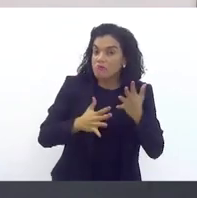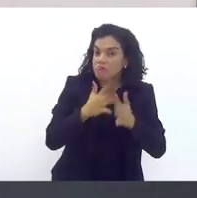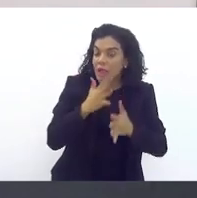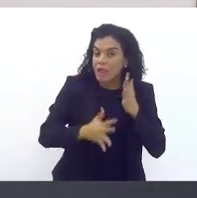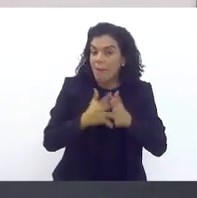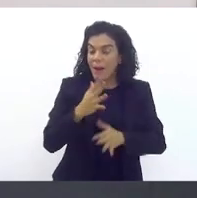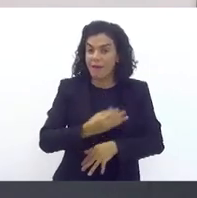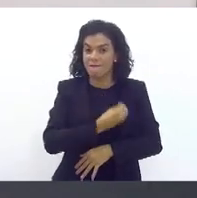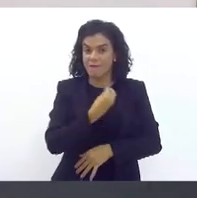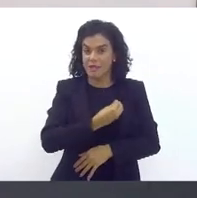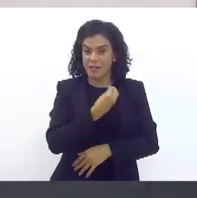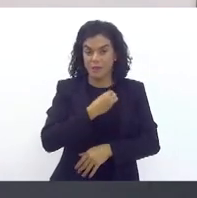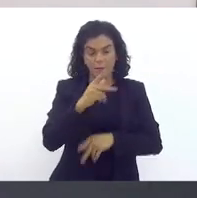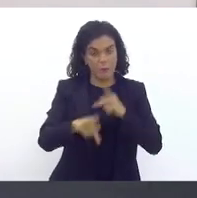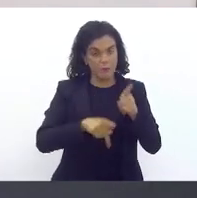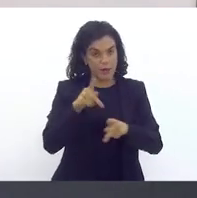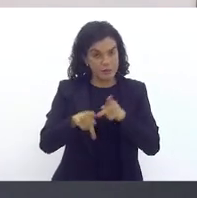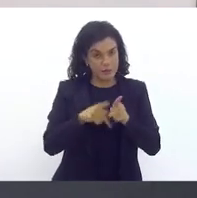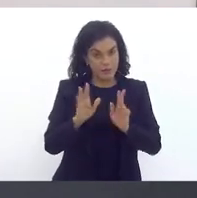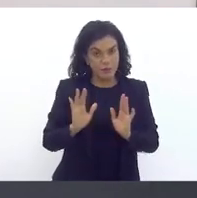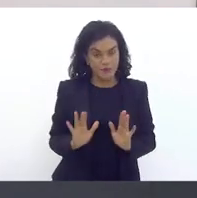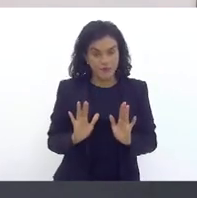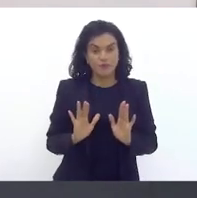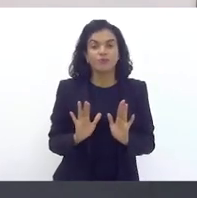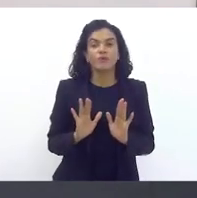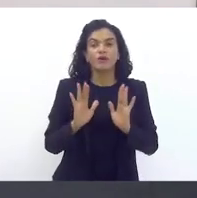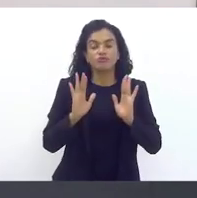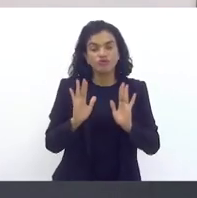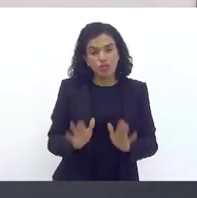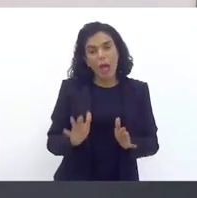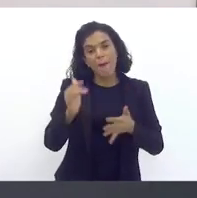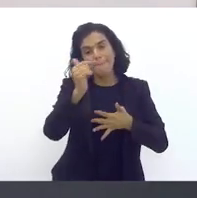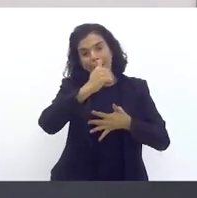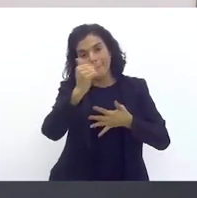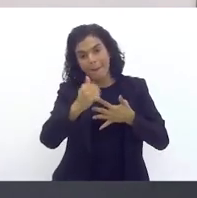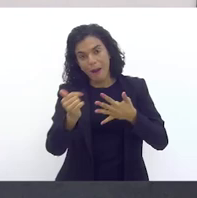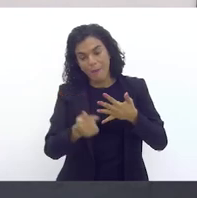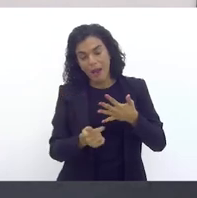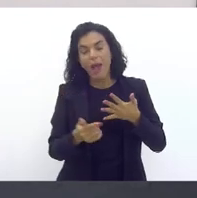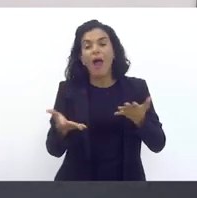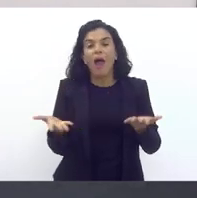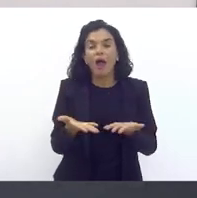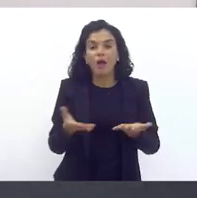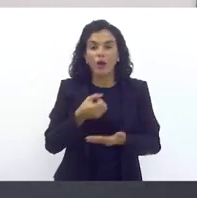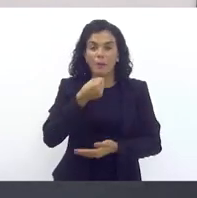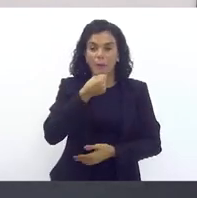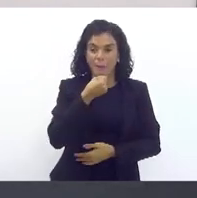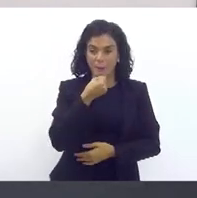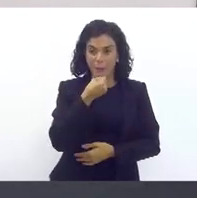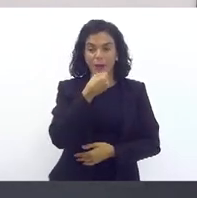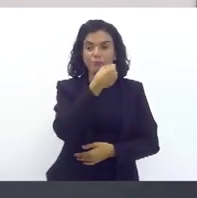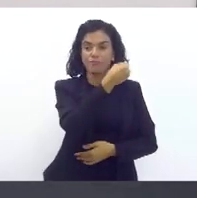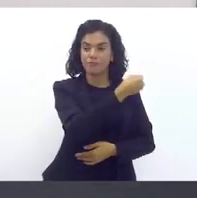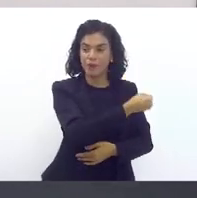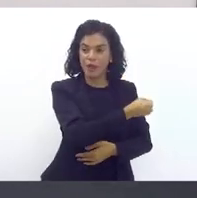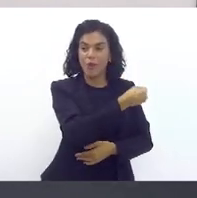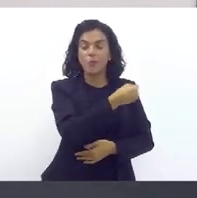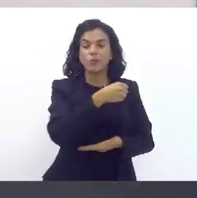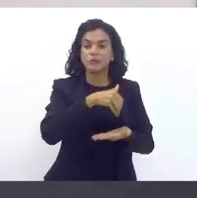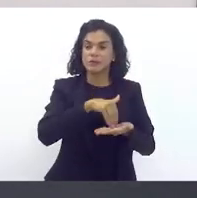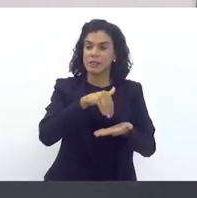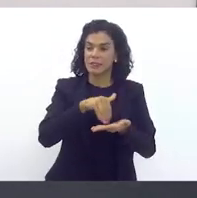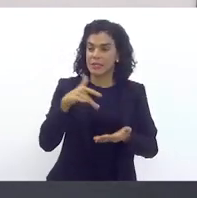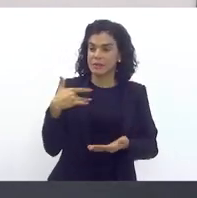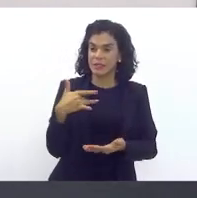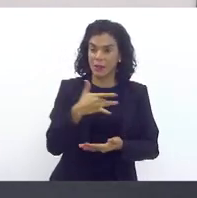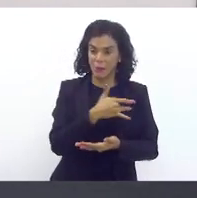dia a dia da população. Então, feitas essas considerações, eu vou passar aqui para a saúde, pedindo para colocar